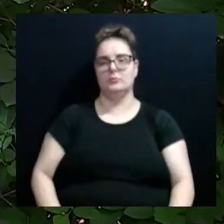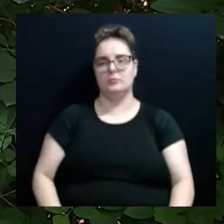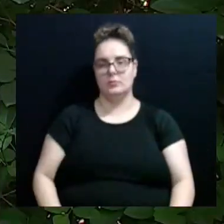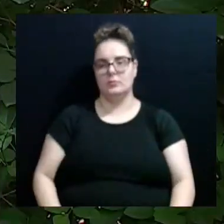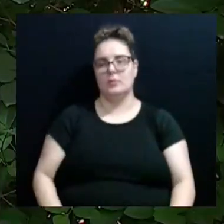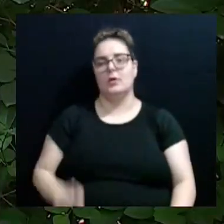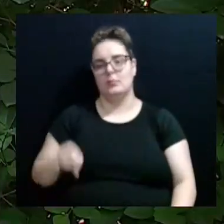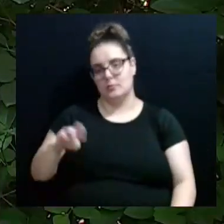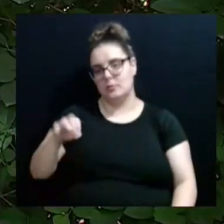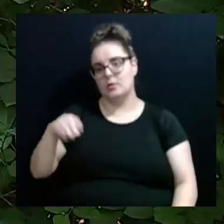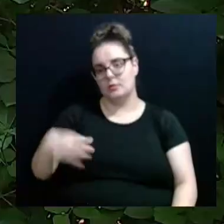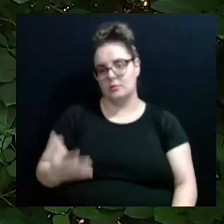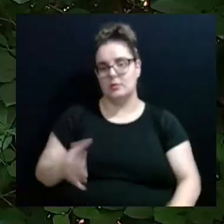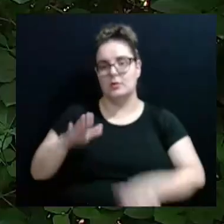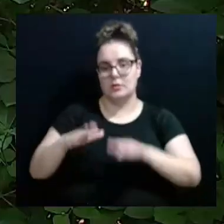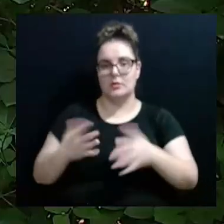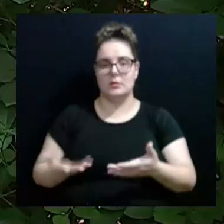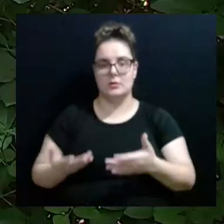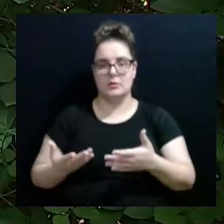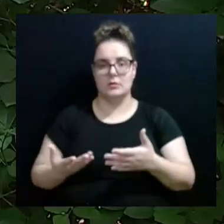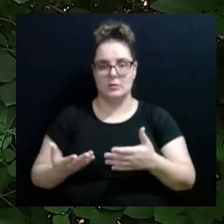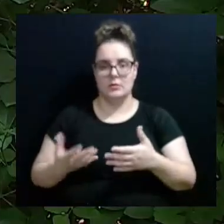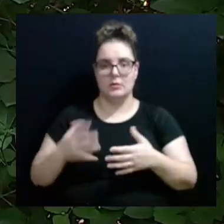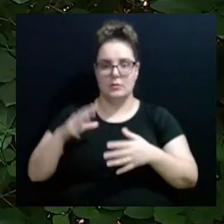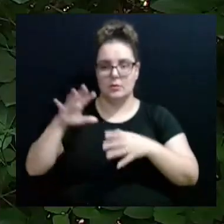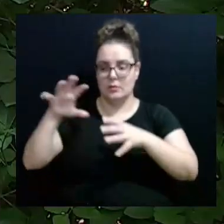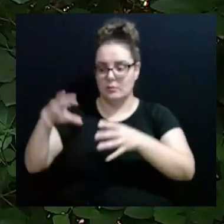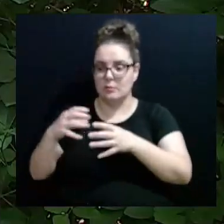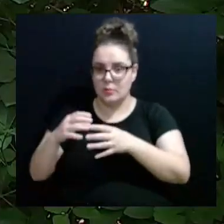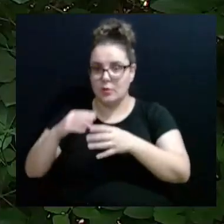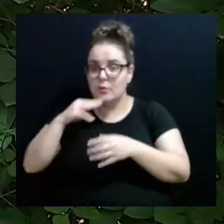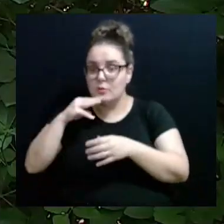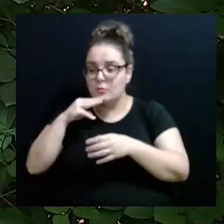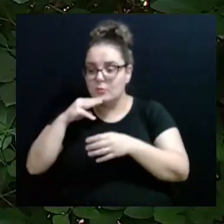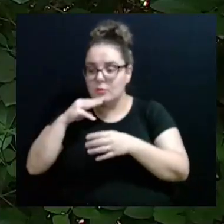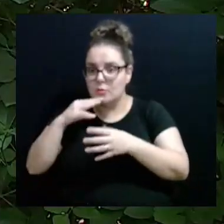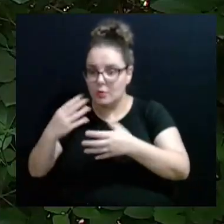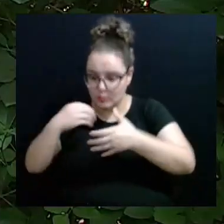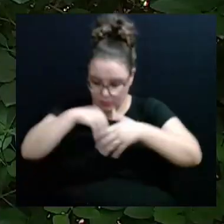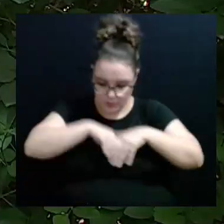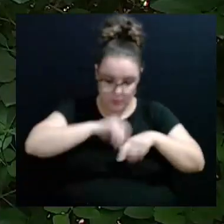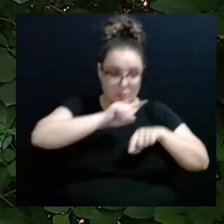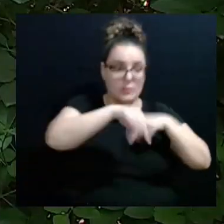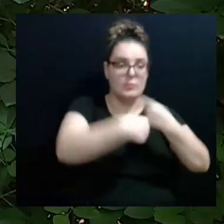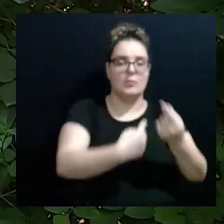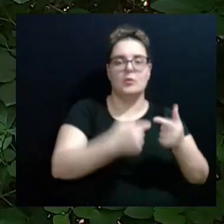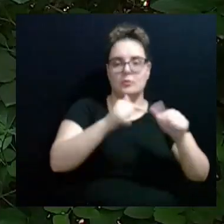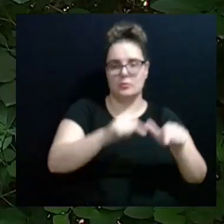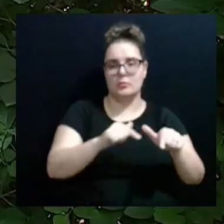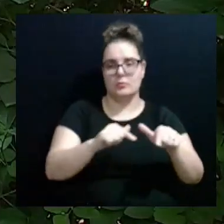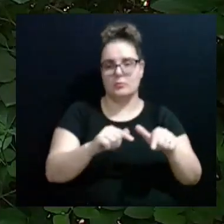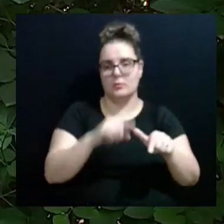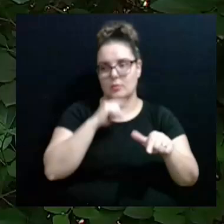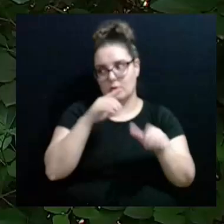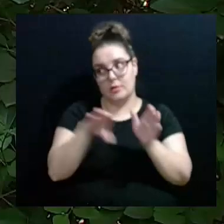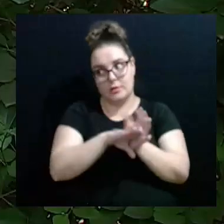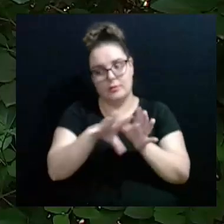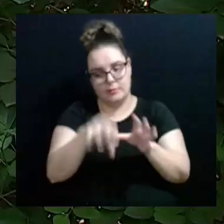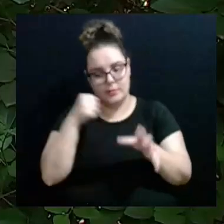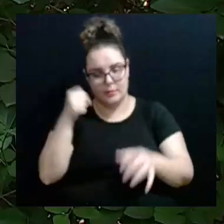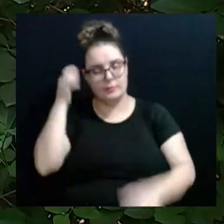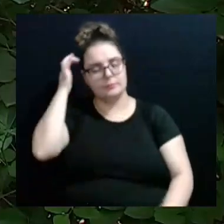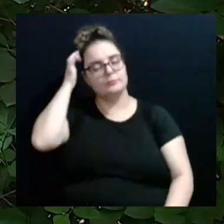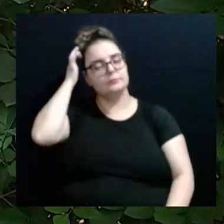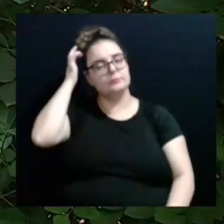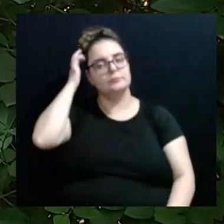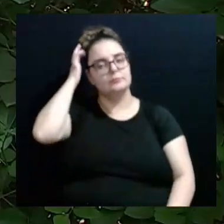até levam assim, porque eles gostam de pegar uma manga aqui e não vai comer ali, eles vão levar para outro lugar para ninguém chegar perto, né? Então eles são plantadores de